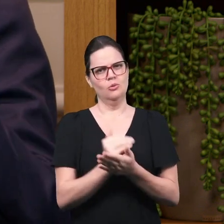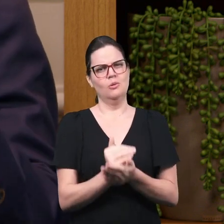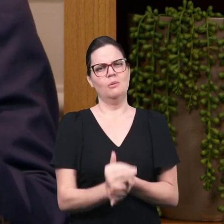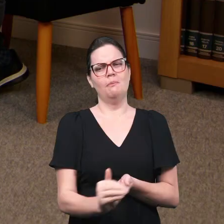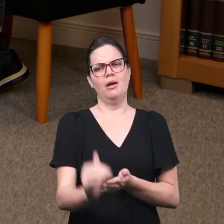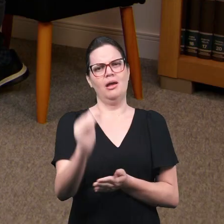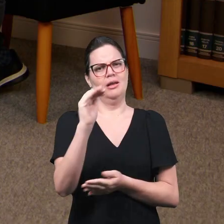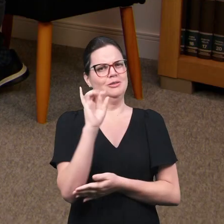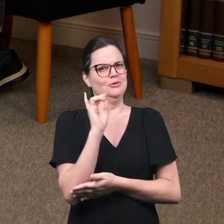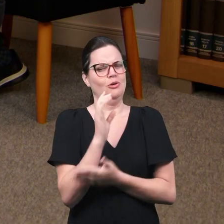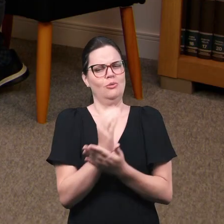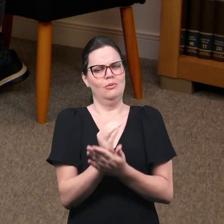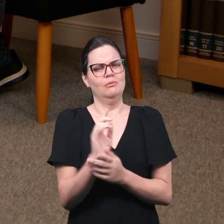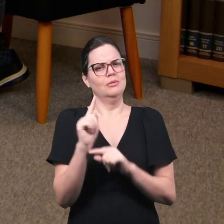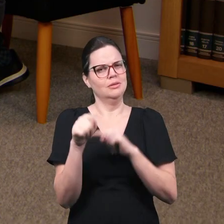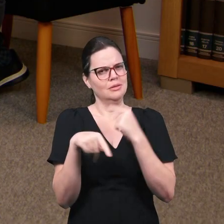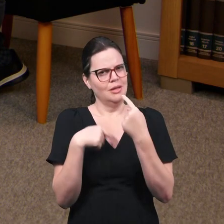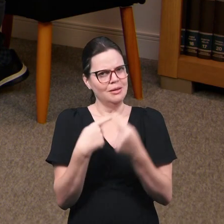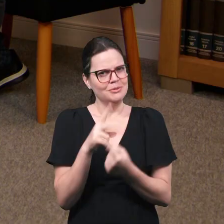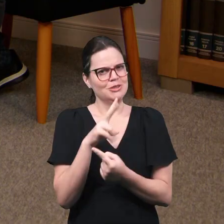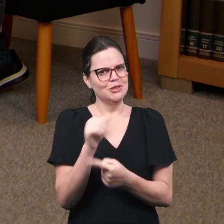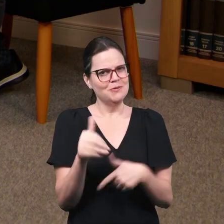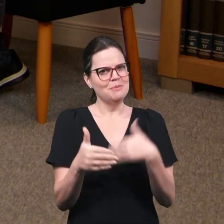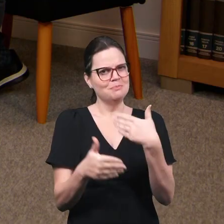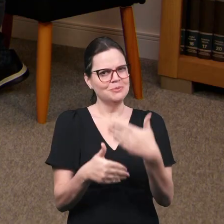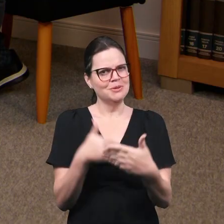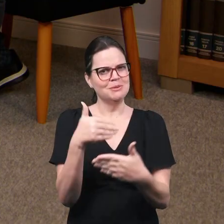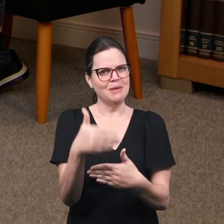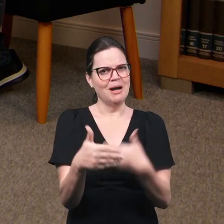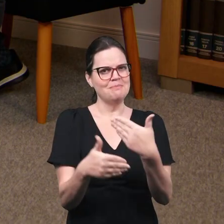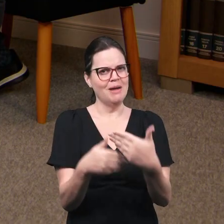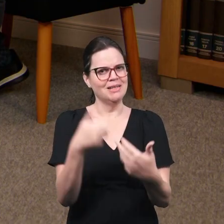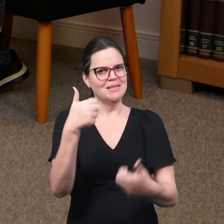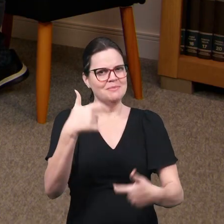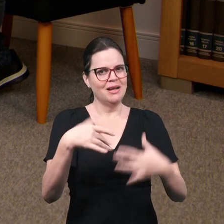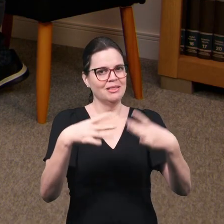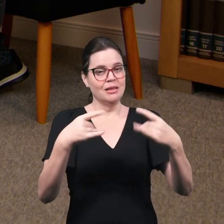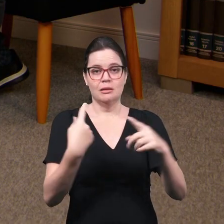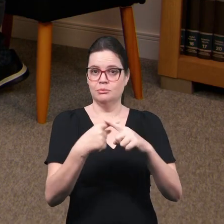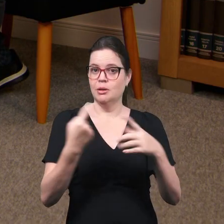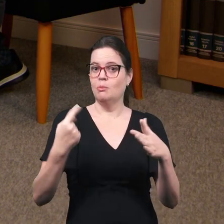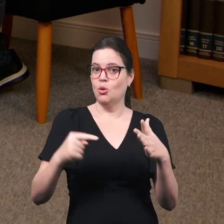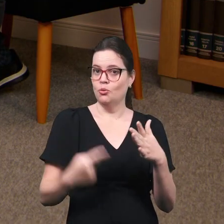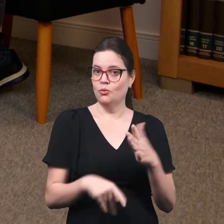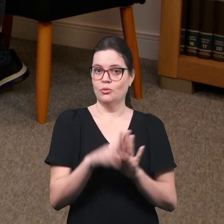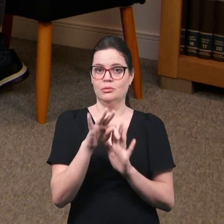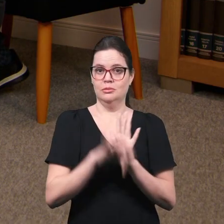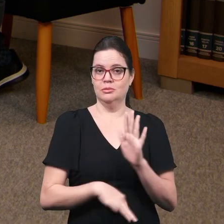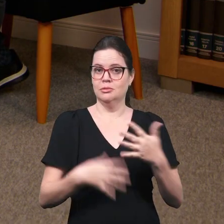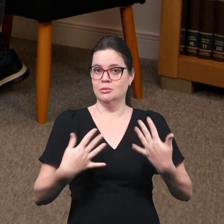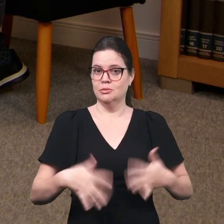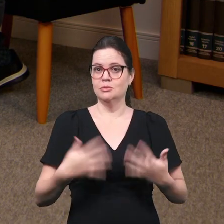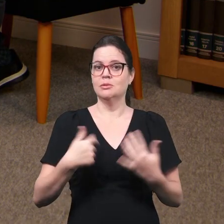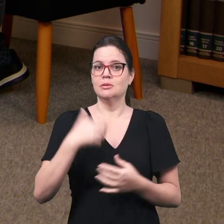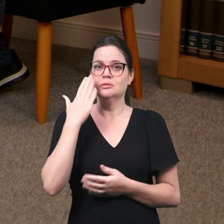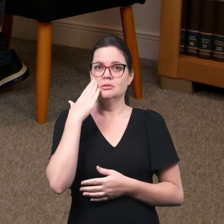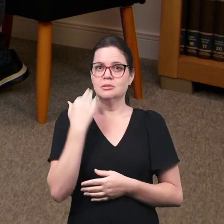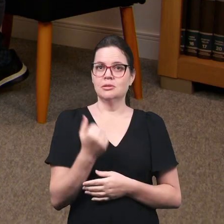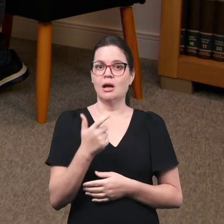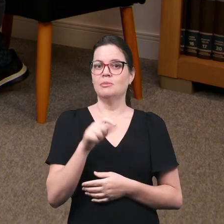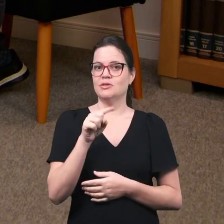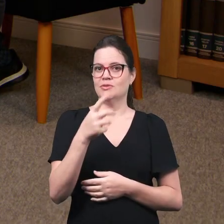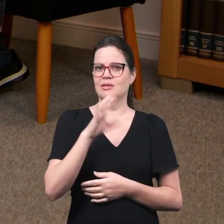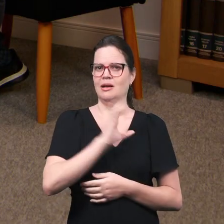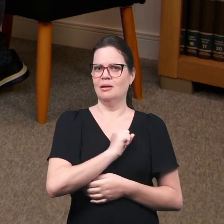aquela pincelada sobre esse texto aqui que é tão profundo, não é? Sabemos que quem ama a palavra, quem ama o